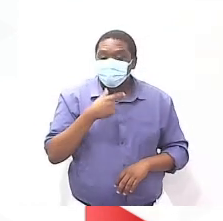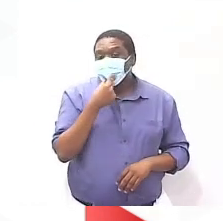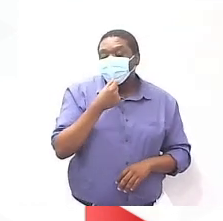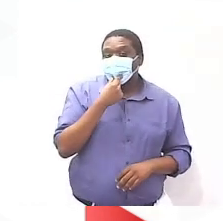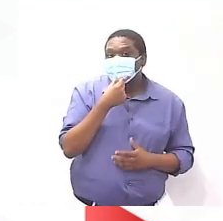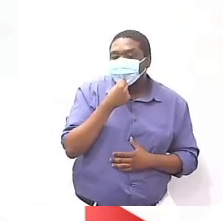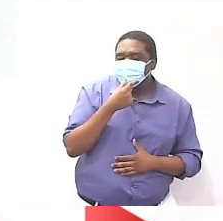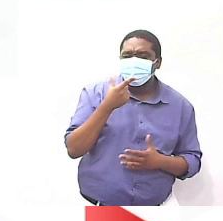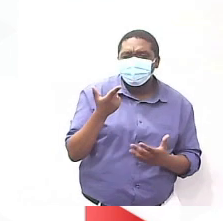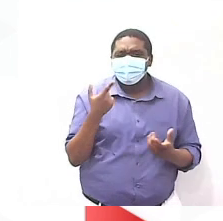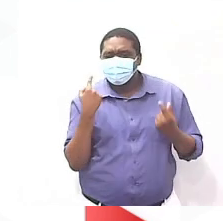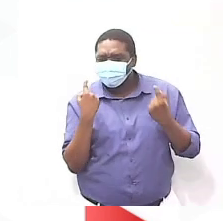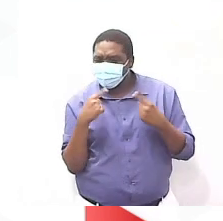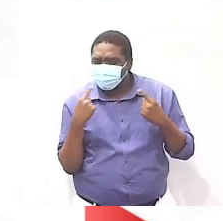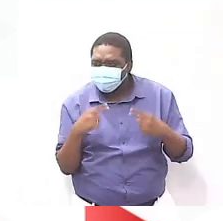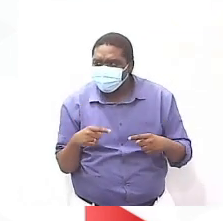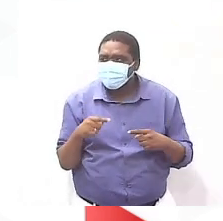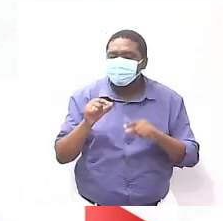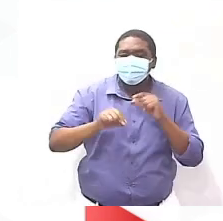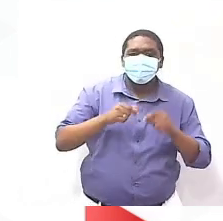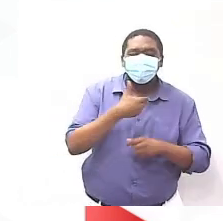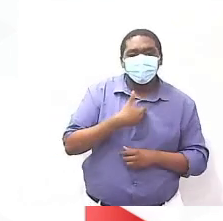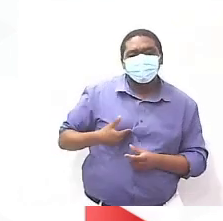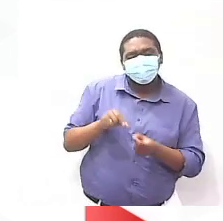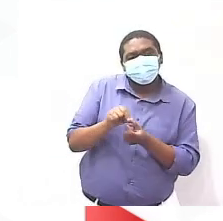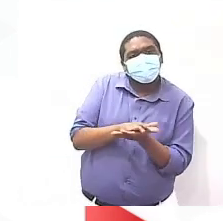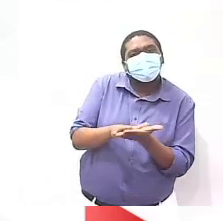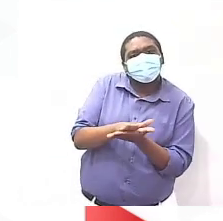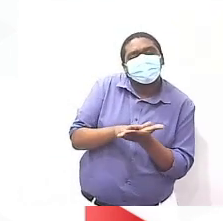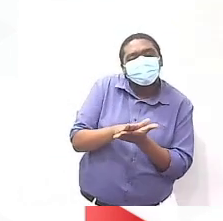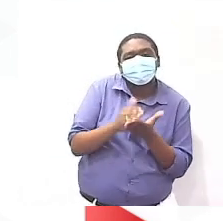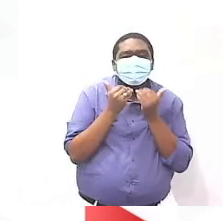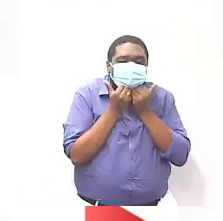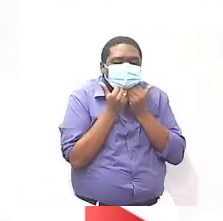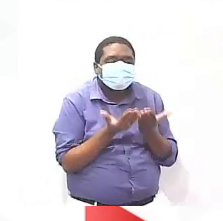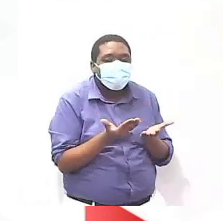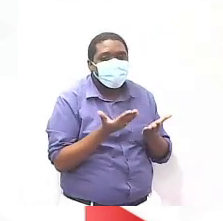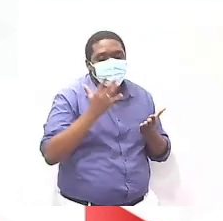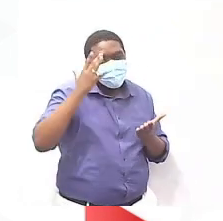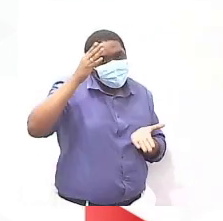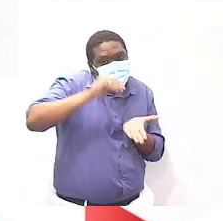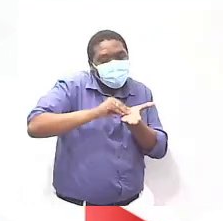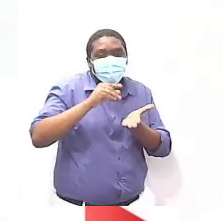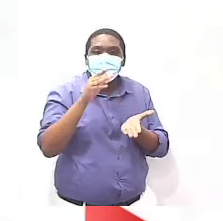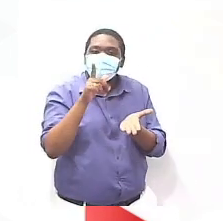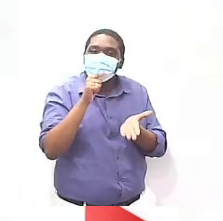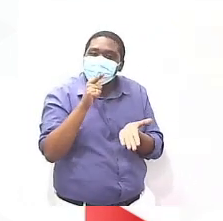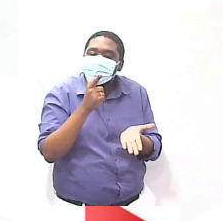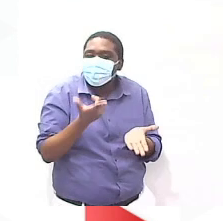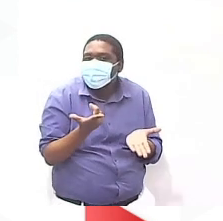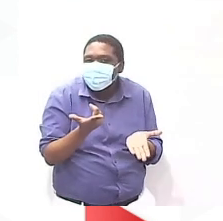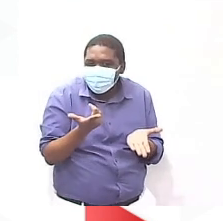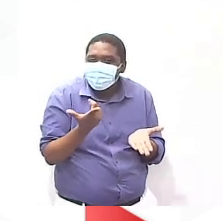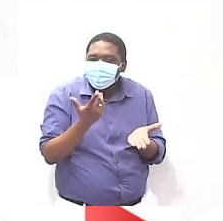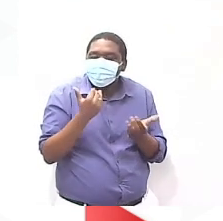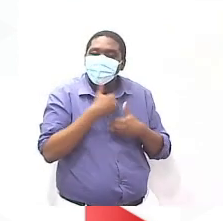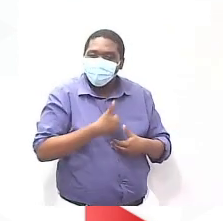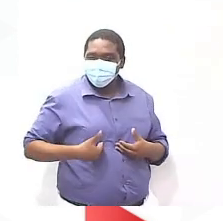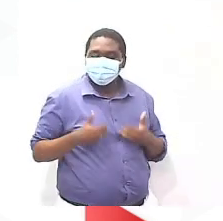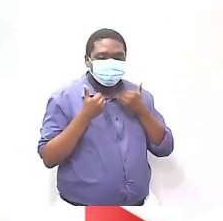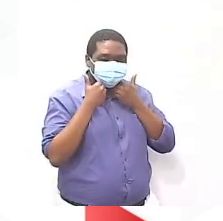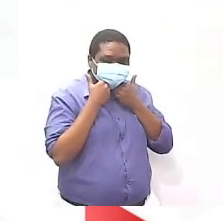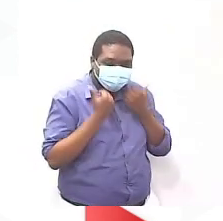aí reclamando que o governo não faz nada para resolver o problema da falta d'água. Enquanto ele fala, e ele